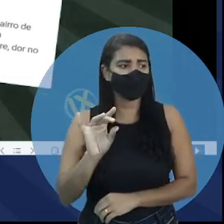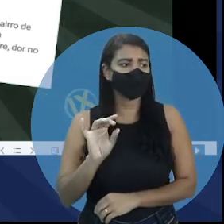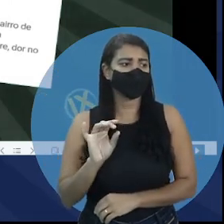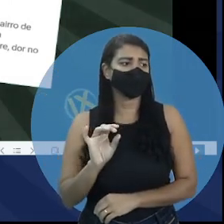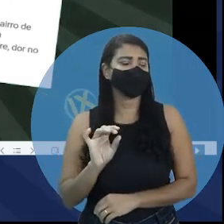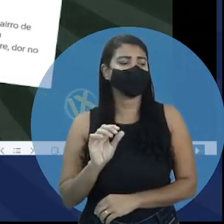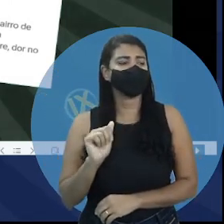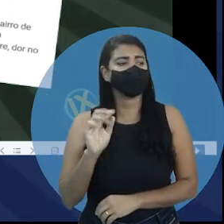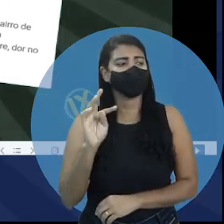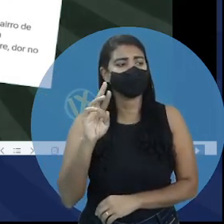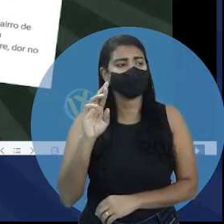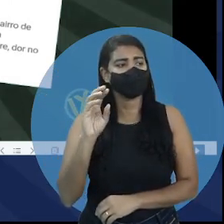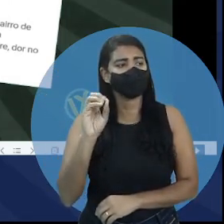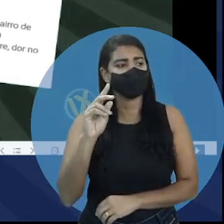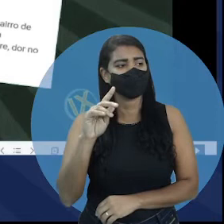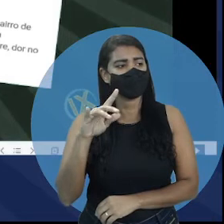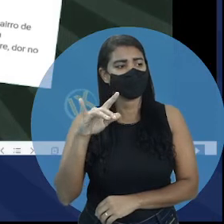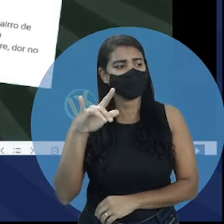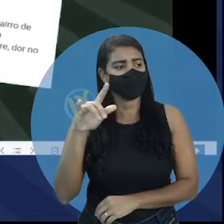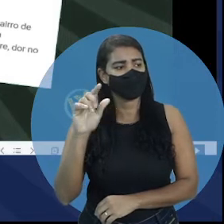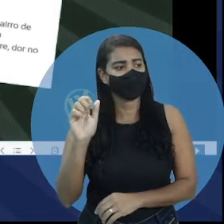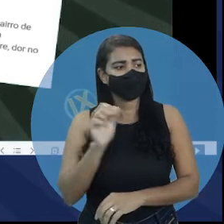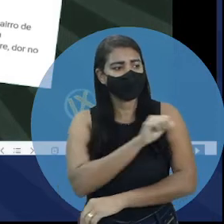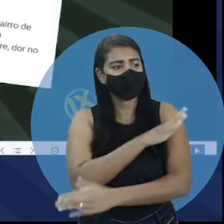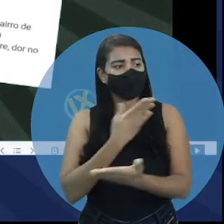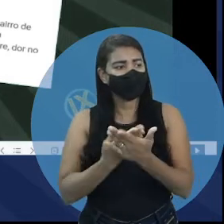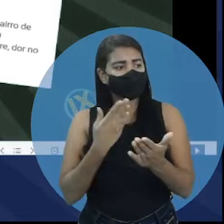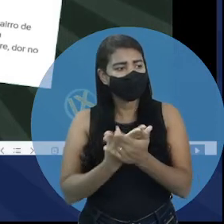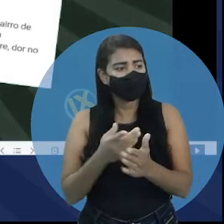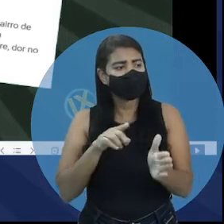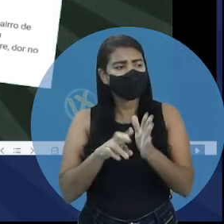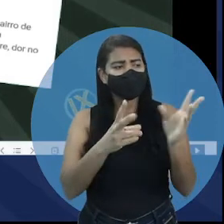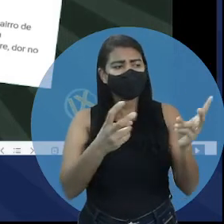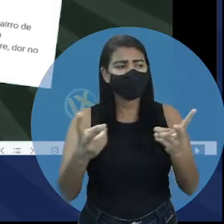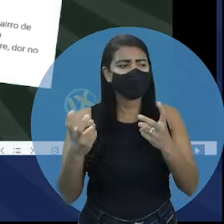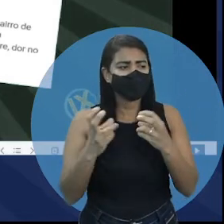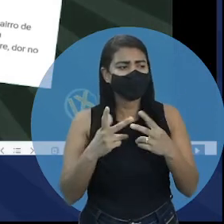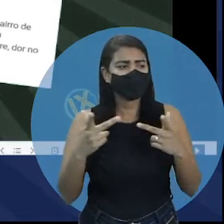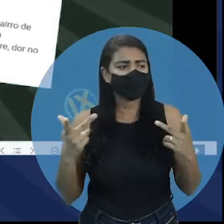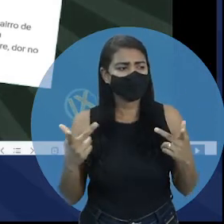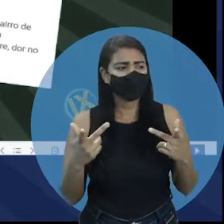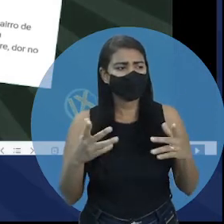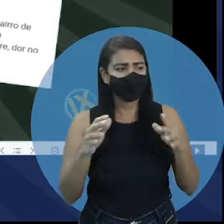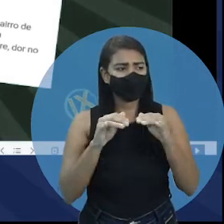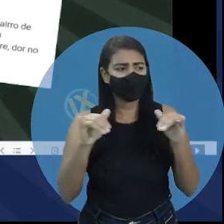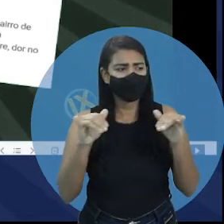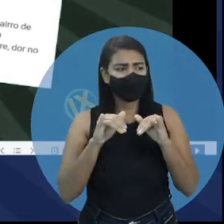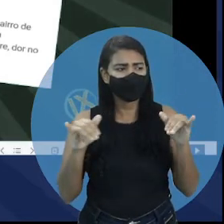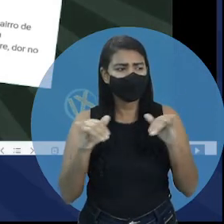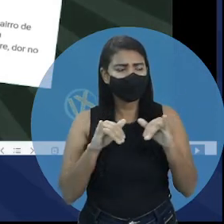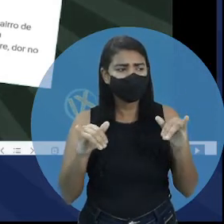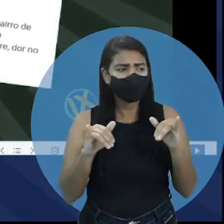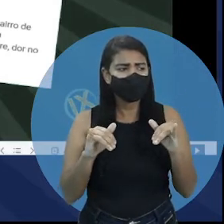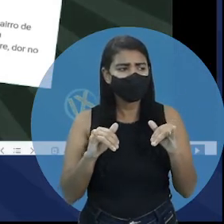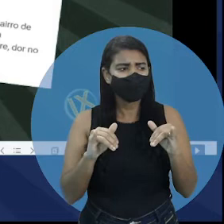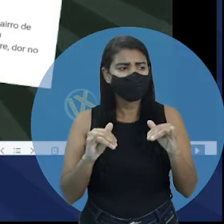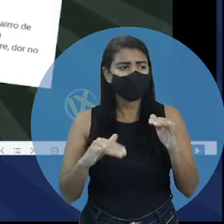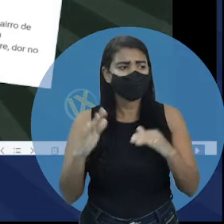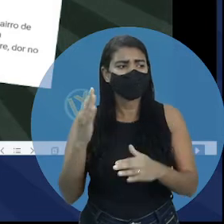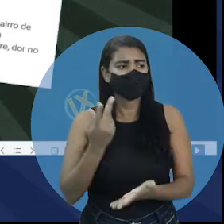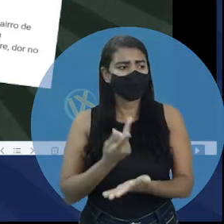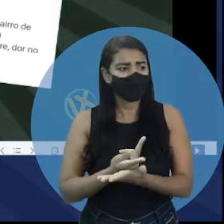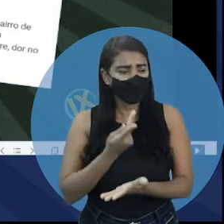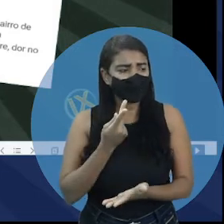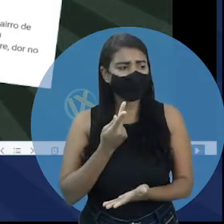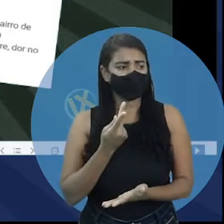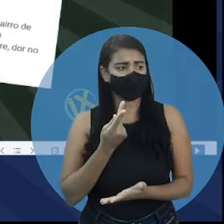artrópodes. E com isso os estudantes começaram a perceber algumas notícias de aumento de casos